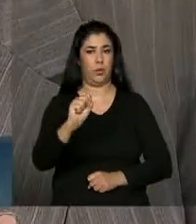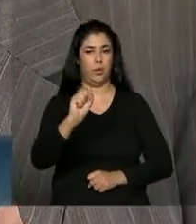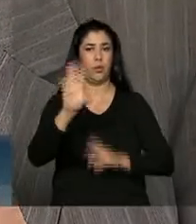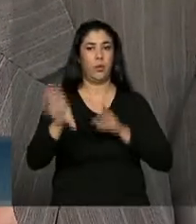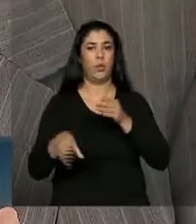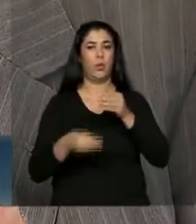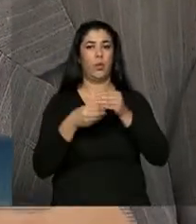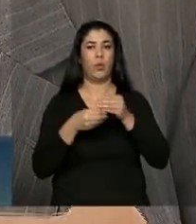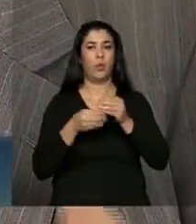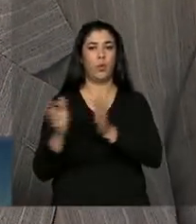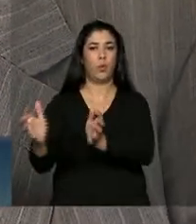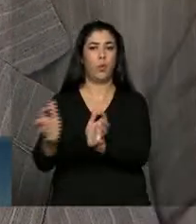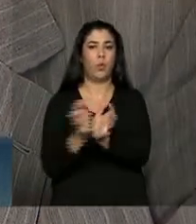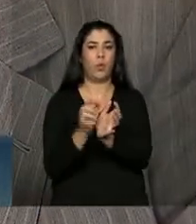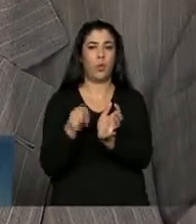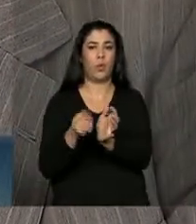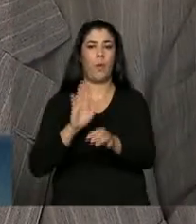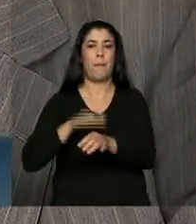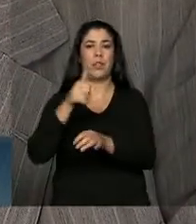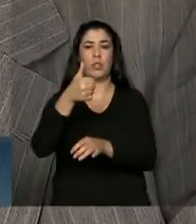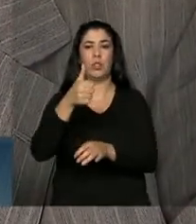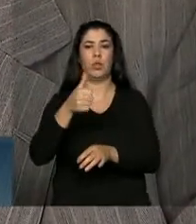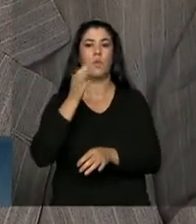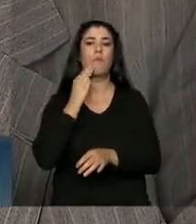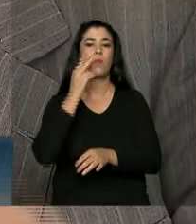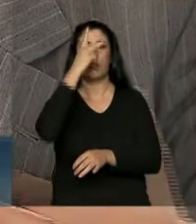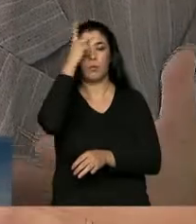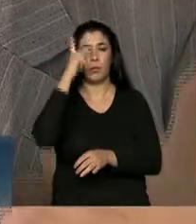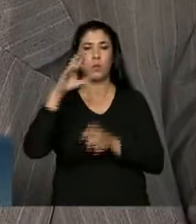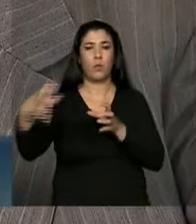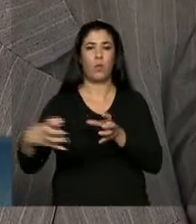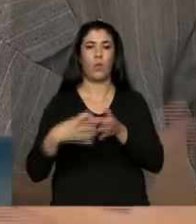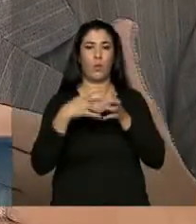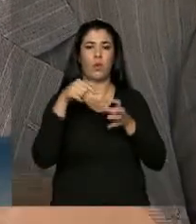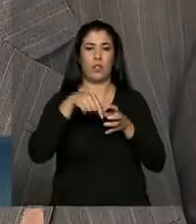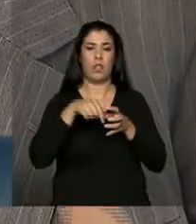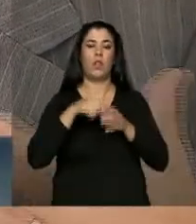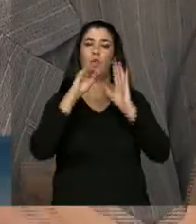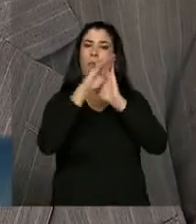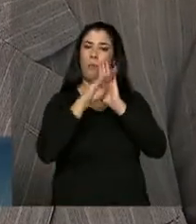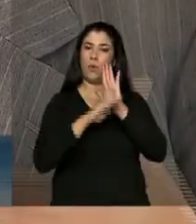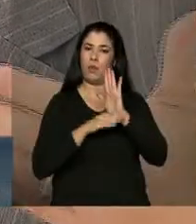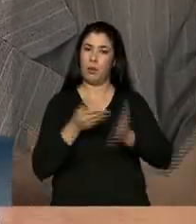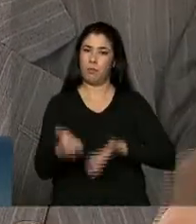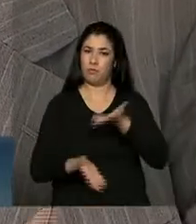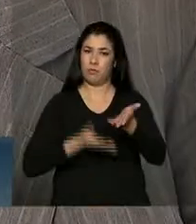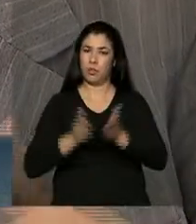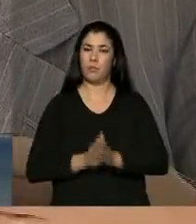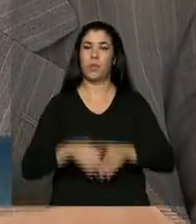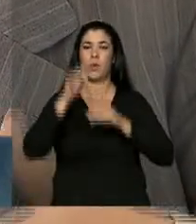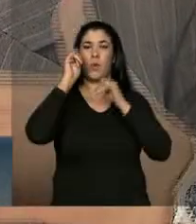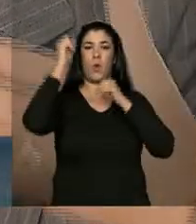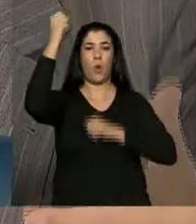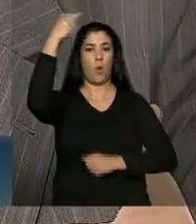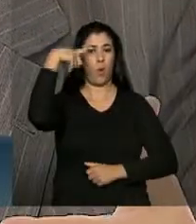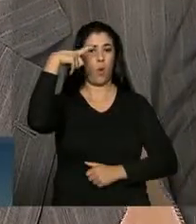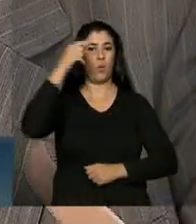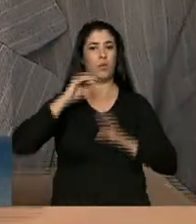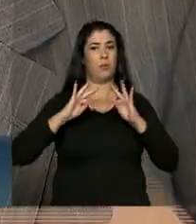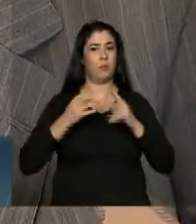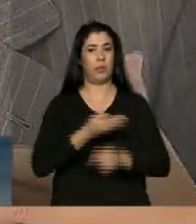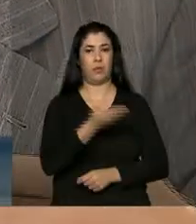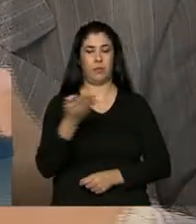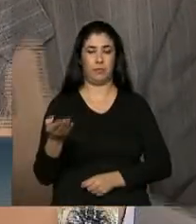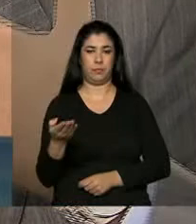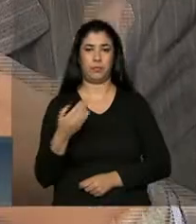mais um milhão de brasileiros dentro do programa Luz Para Todos portanto mais um milhão de brasileiros seriam beneficiados EA